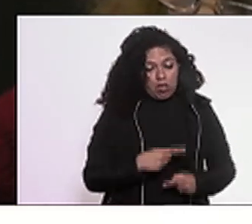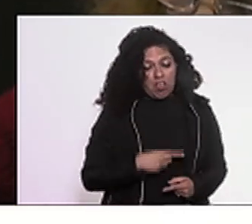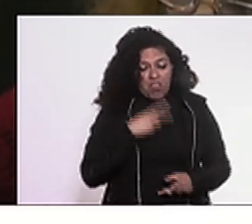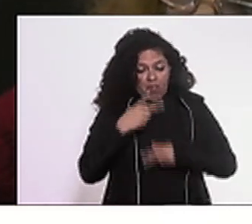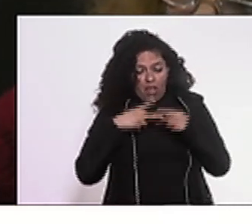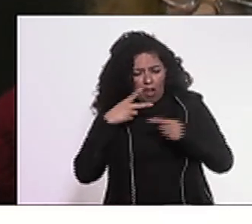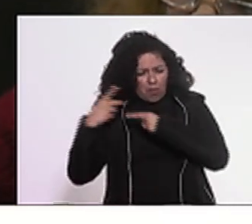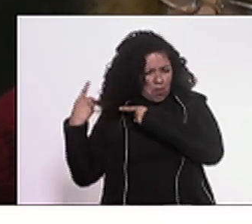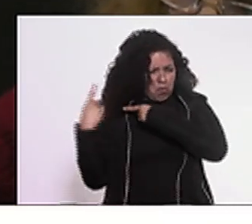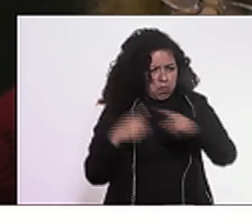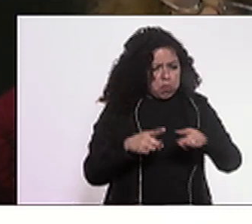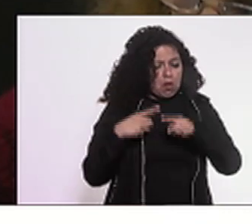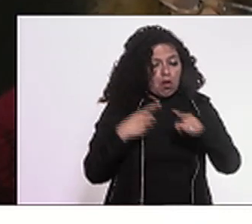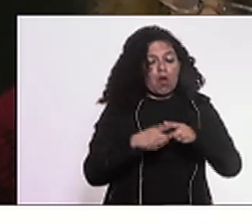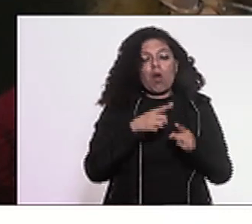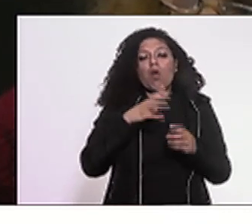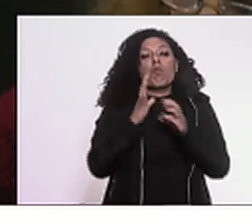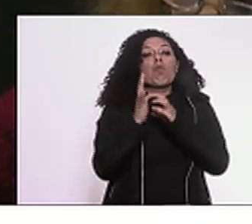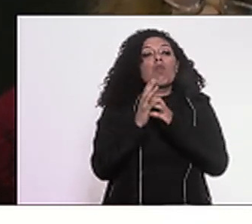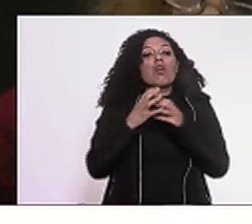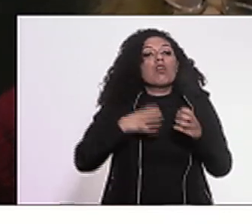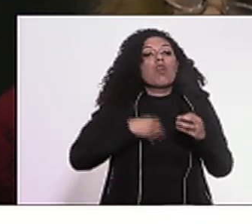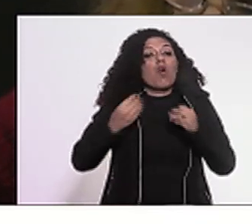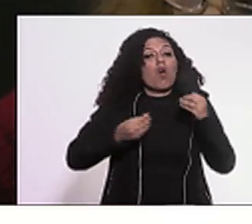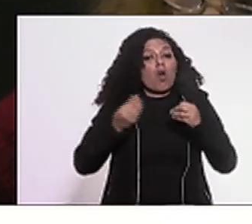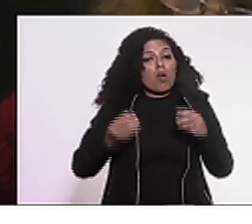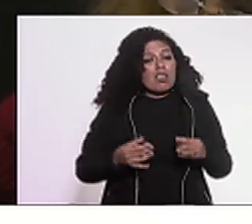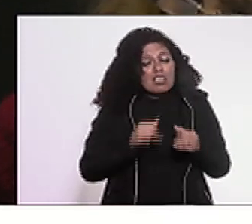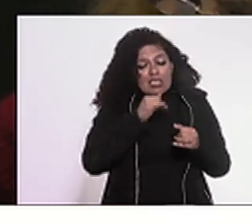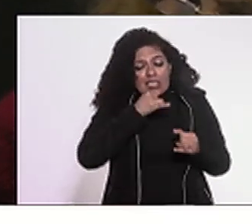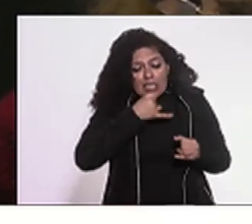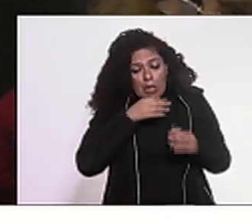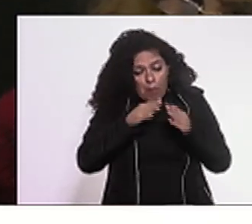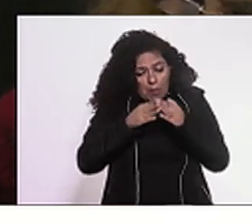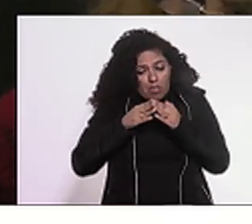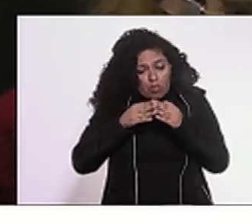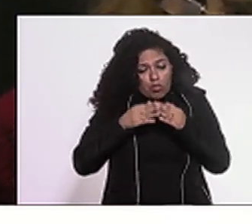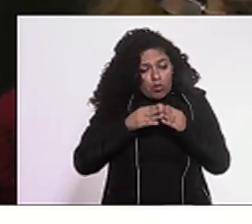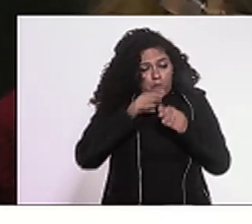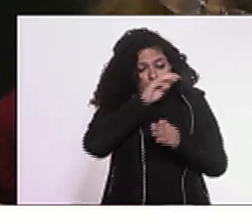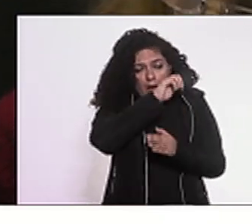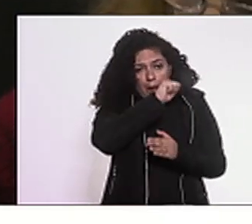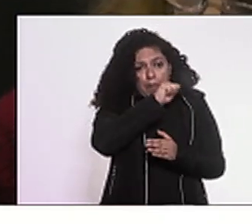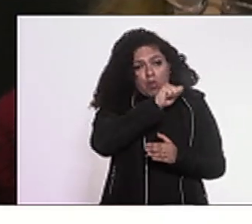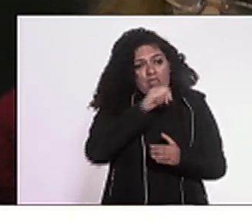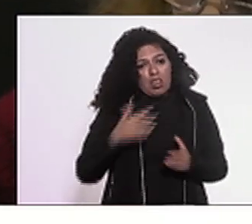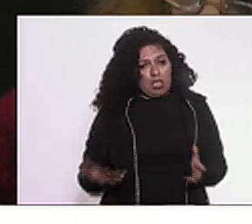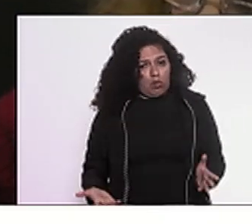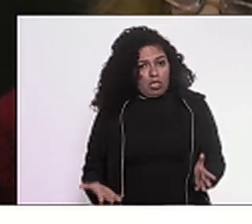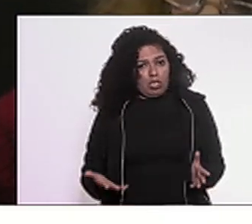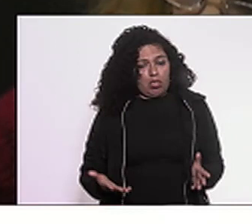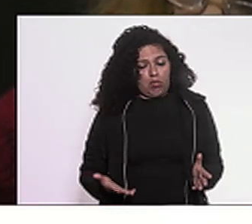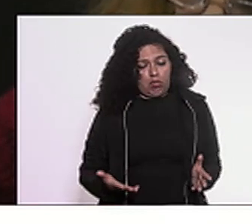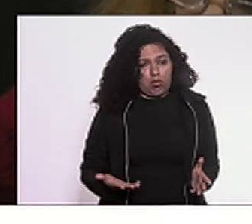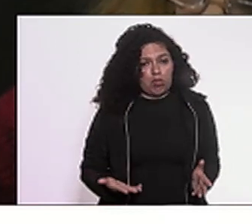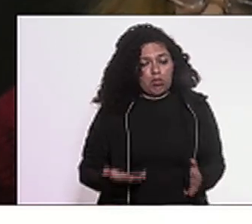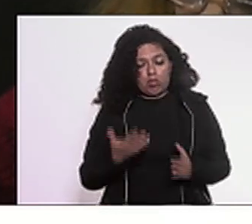duro. Então, gostaria aqui de dar uma